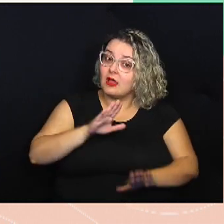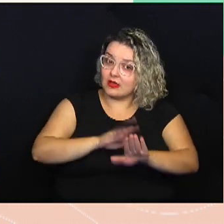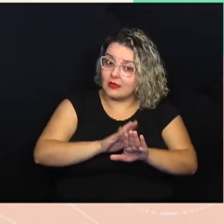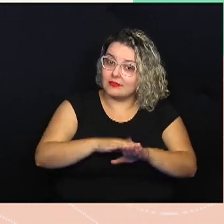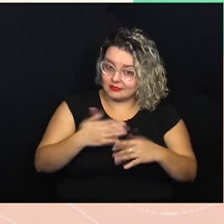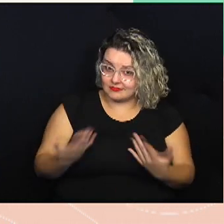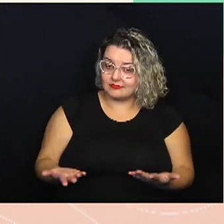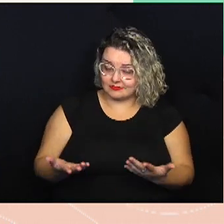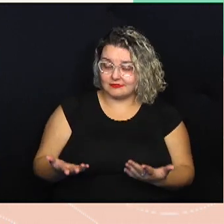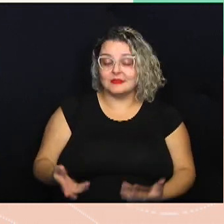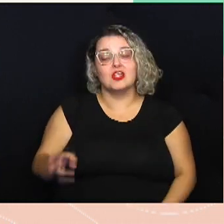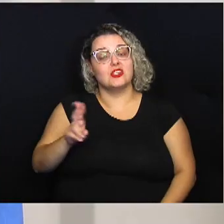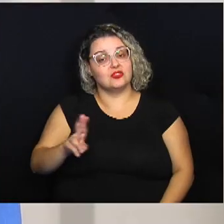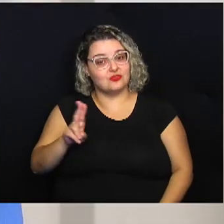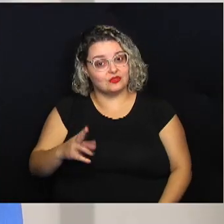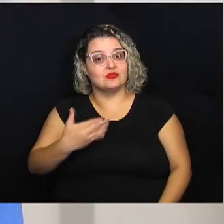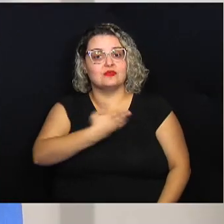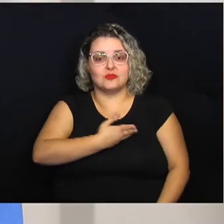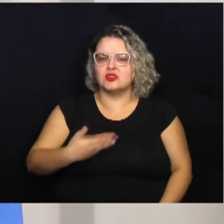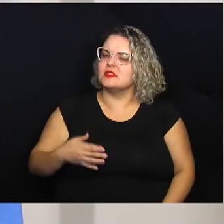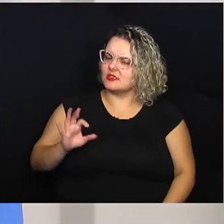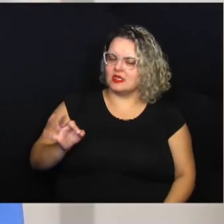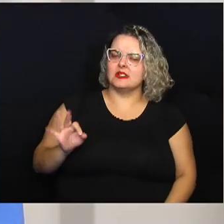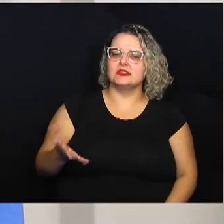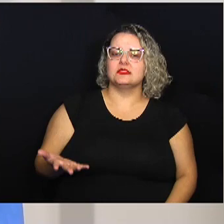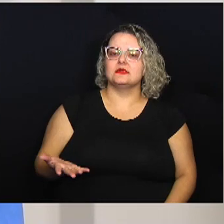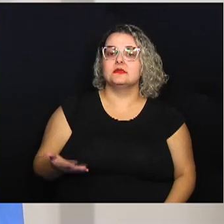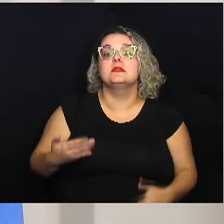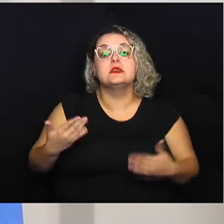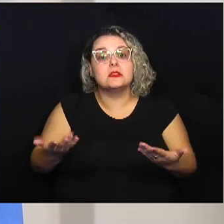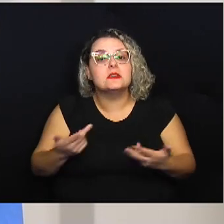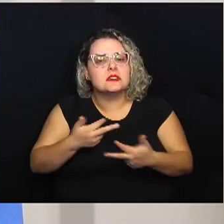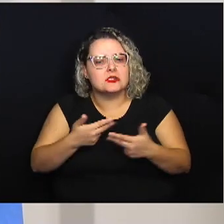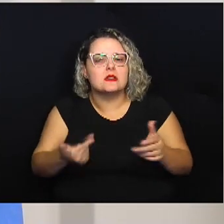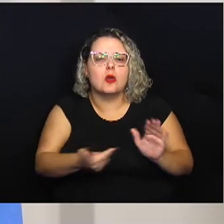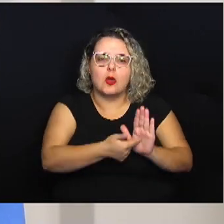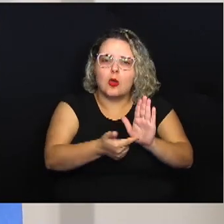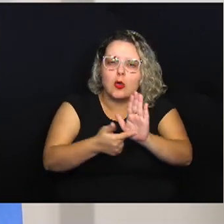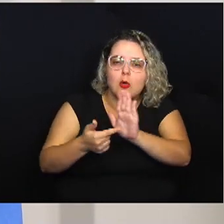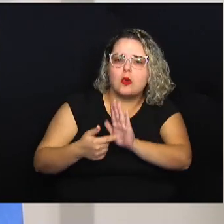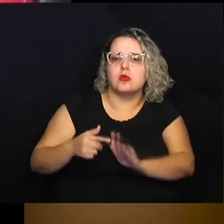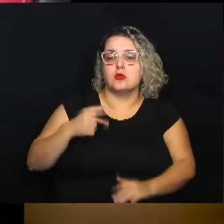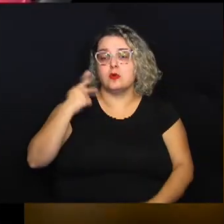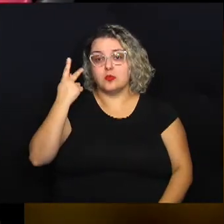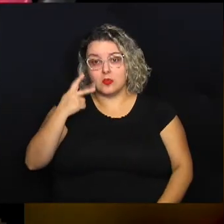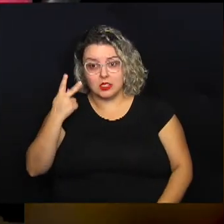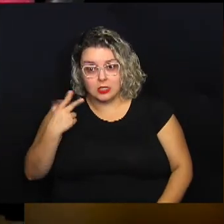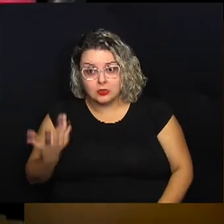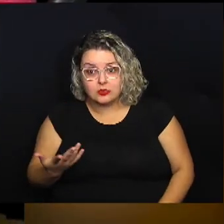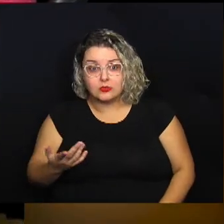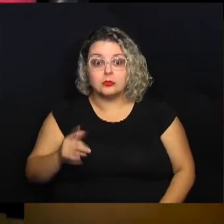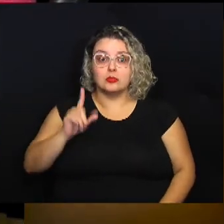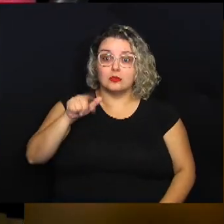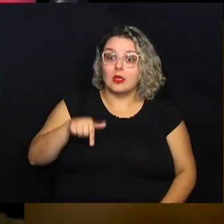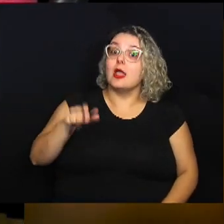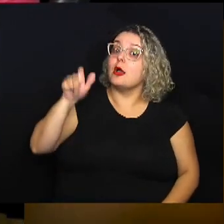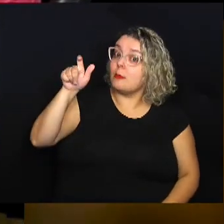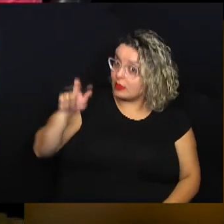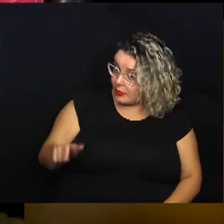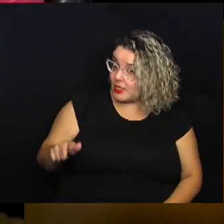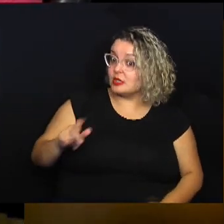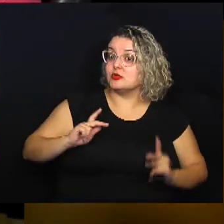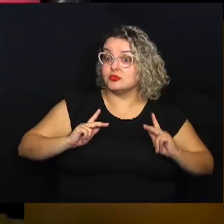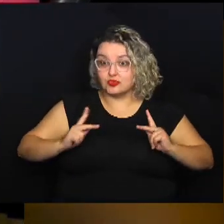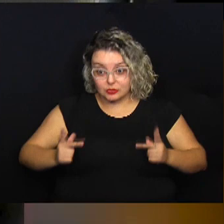de utilidade pública, sem dúvida. E essa coisa de mostrar que o vereador é uma pessoa, é um ser humano,